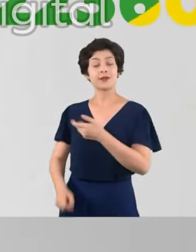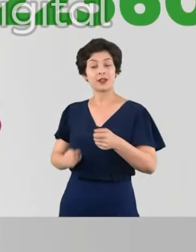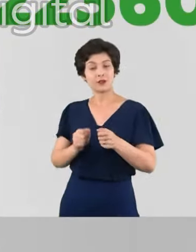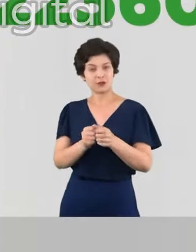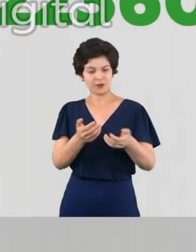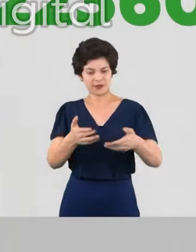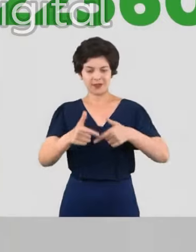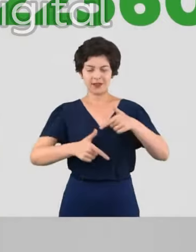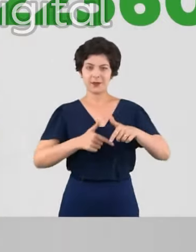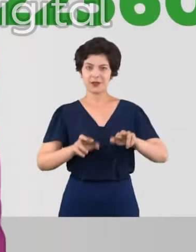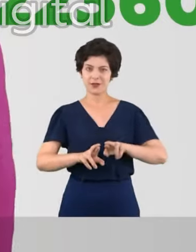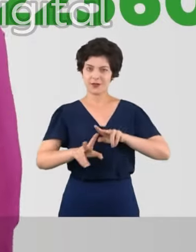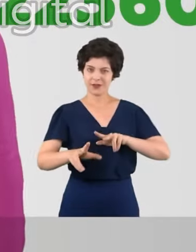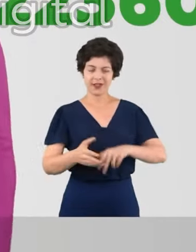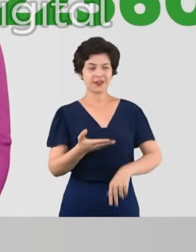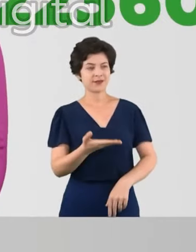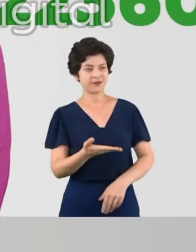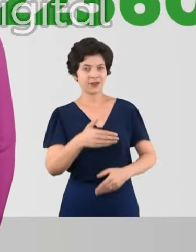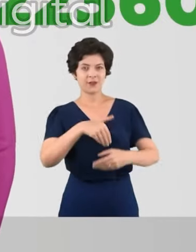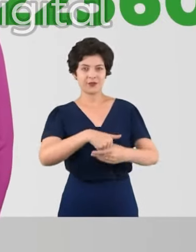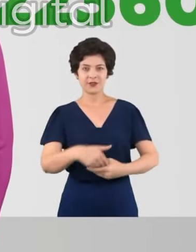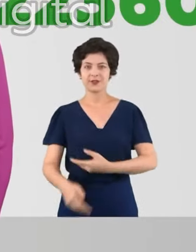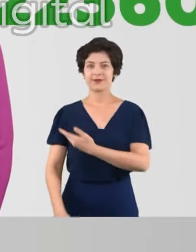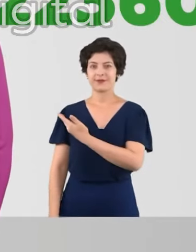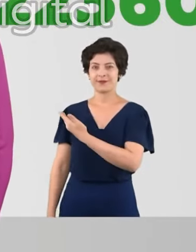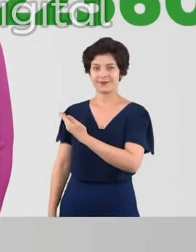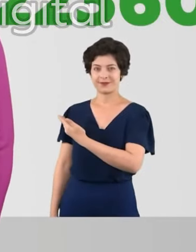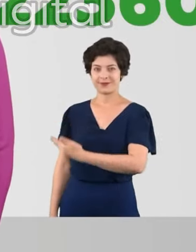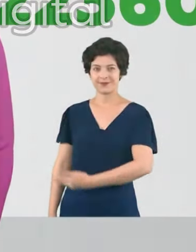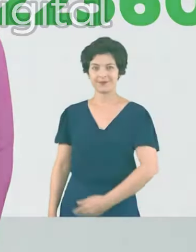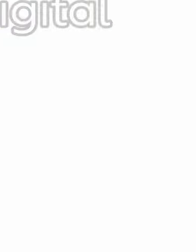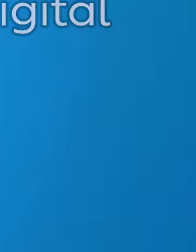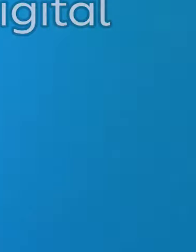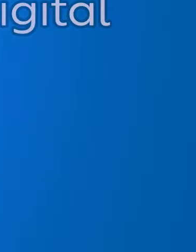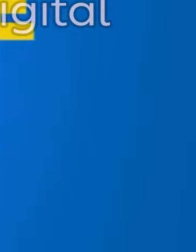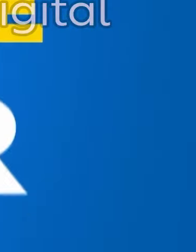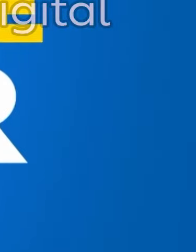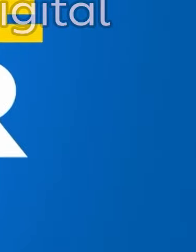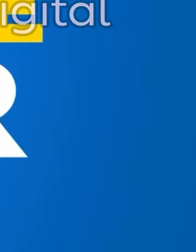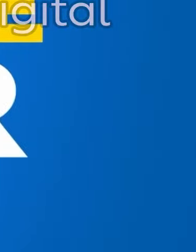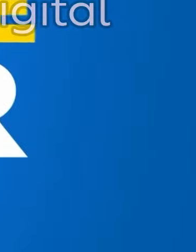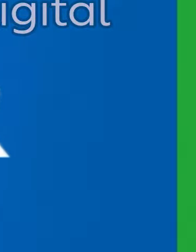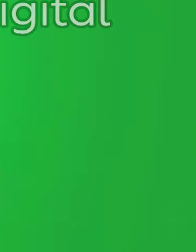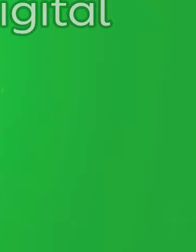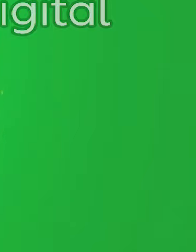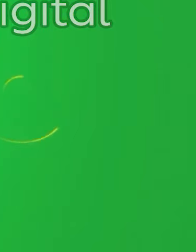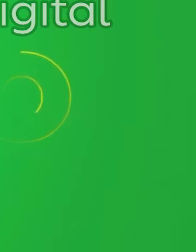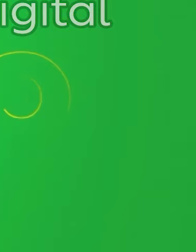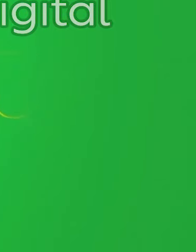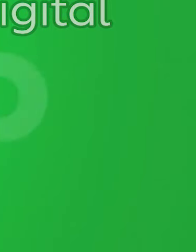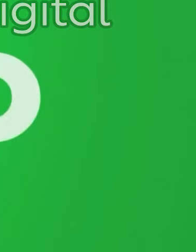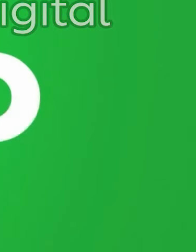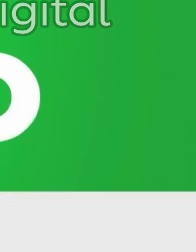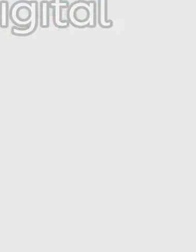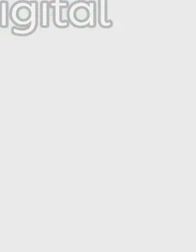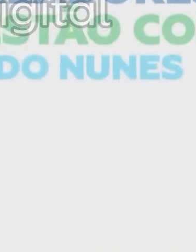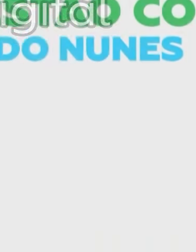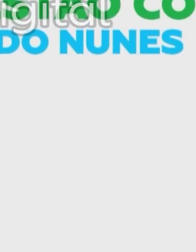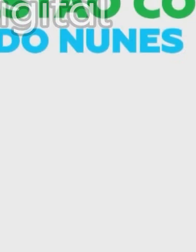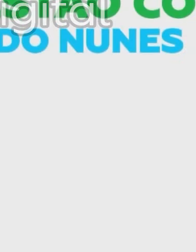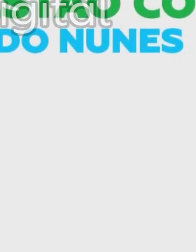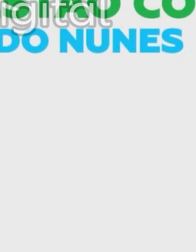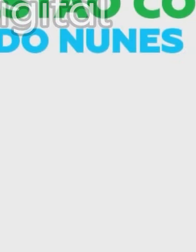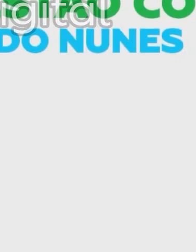você, pra fazer a diferença. Rita Guedes, 22-360. Isso não pode parar. Isso é caminho seguro.